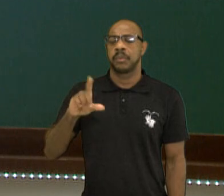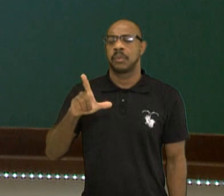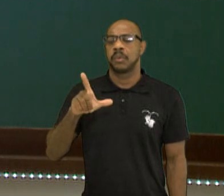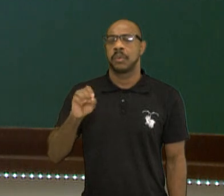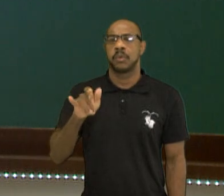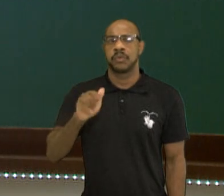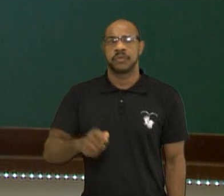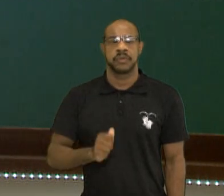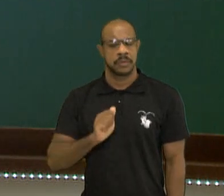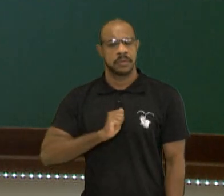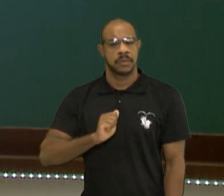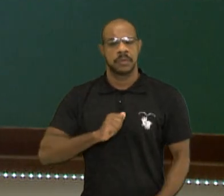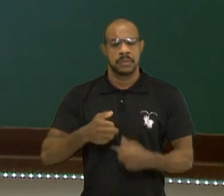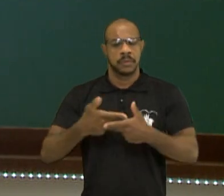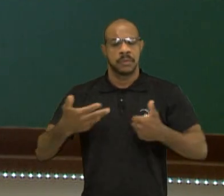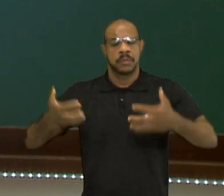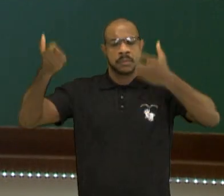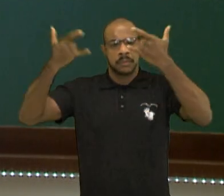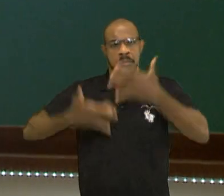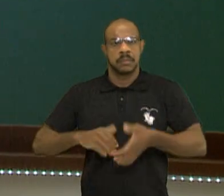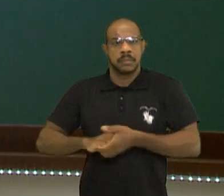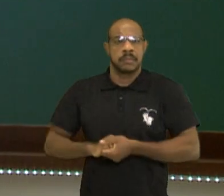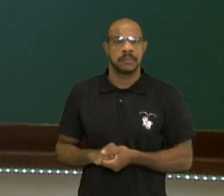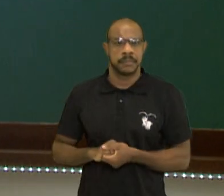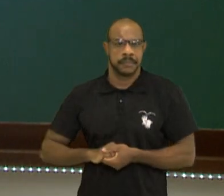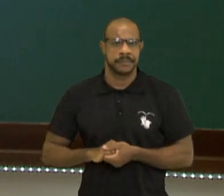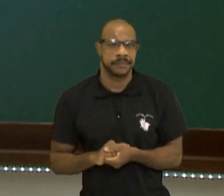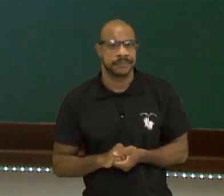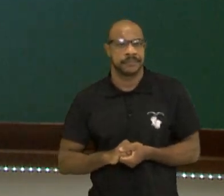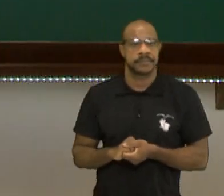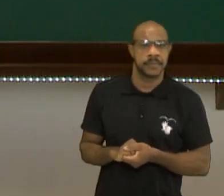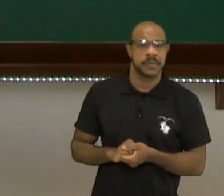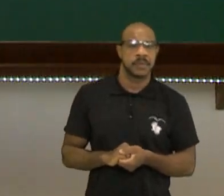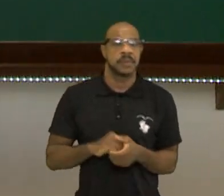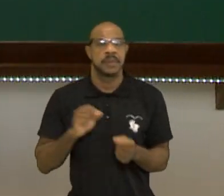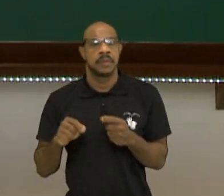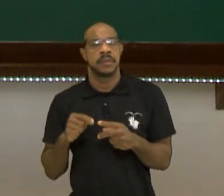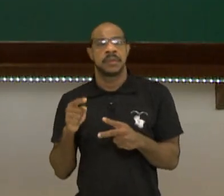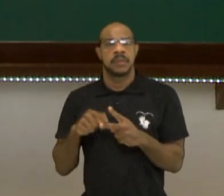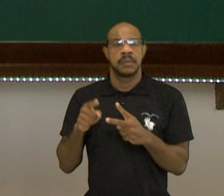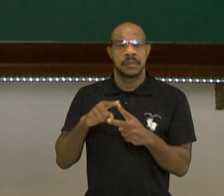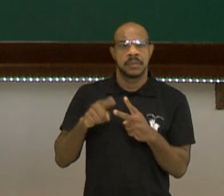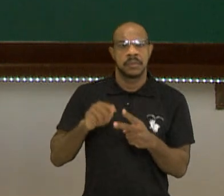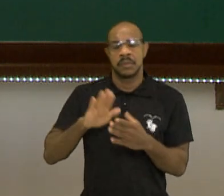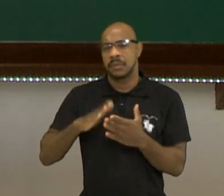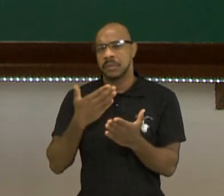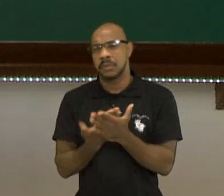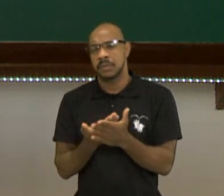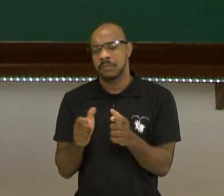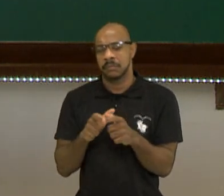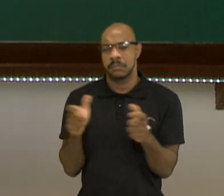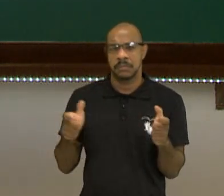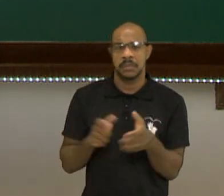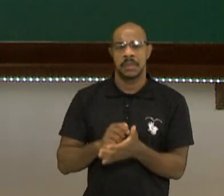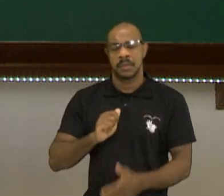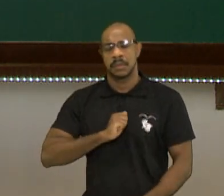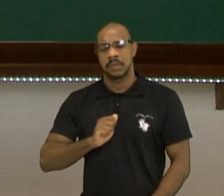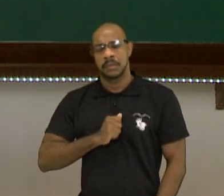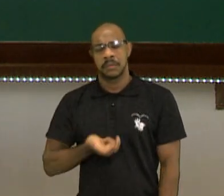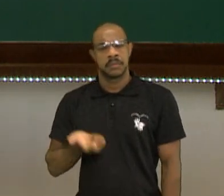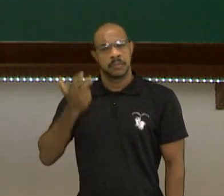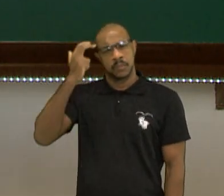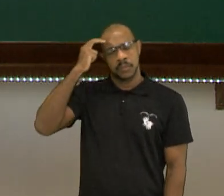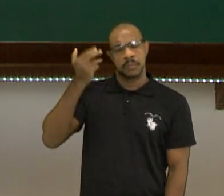resgatando noções do evolucionismo e do relativismo, as duas grandes escolas da antropologia